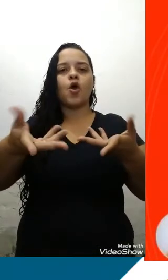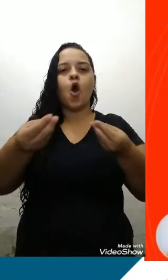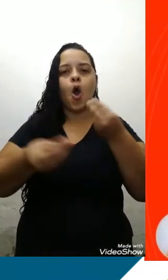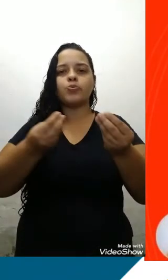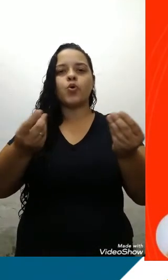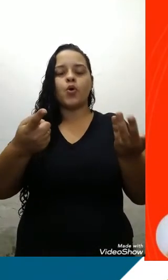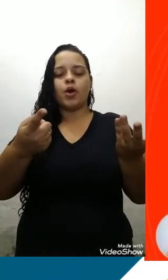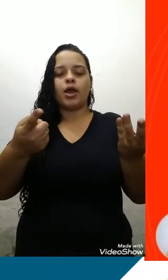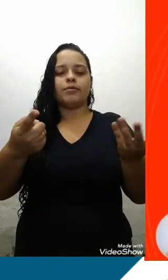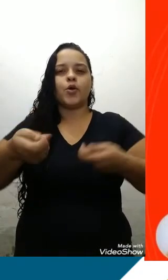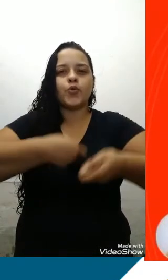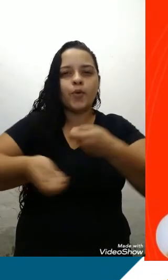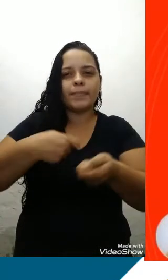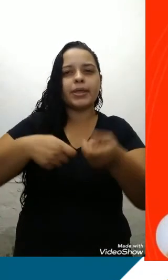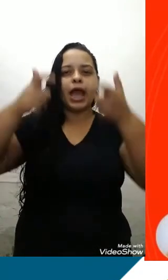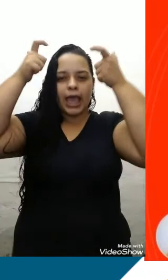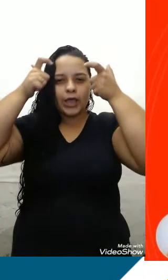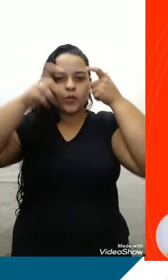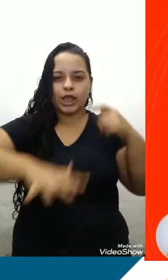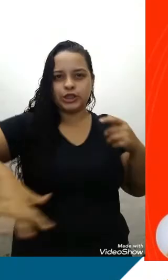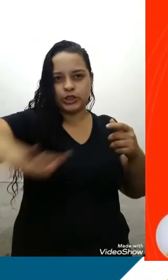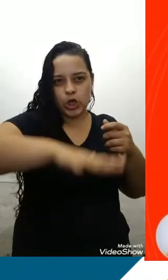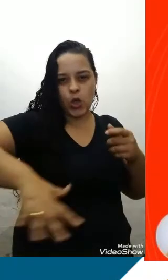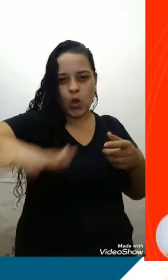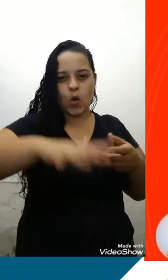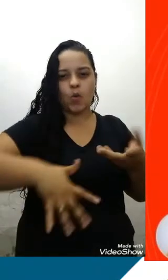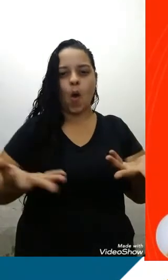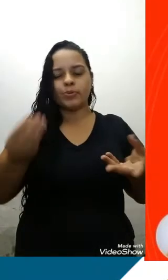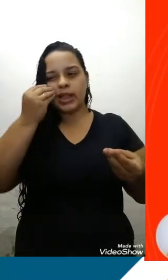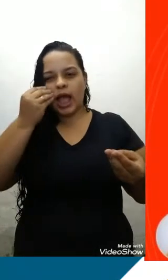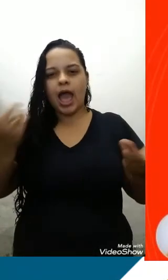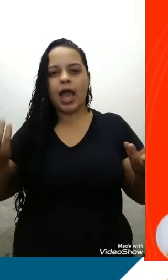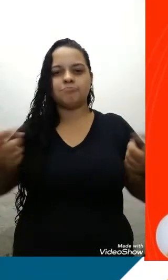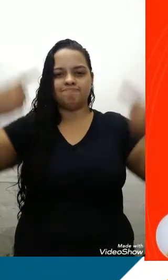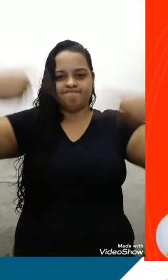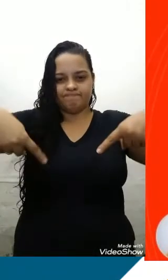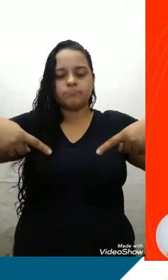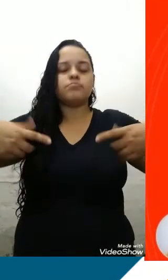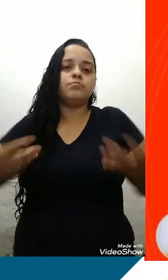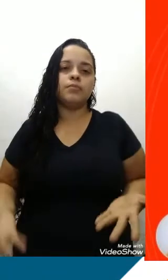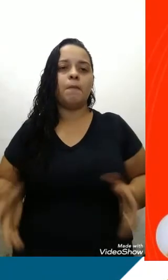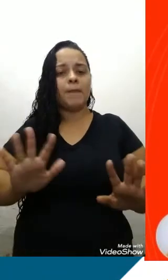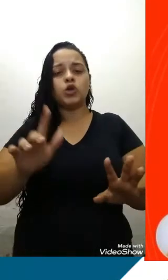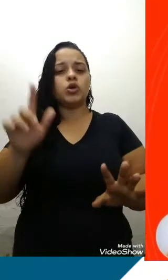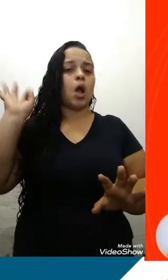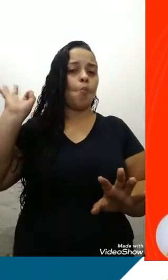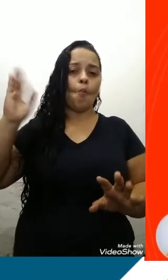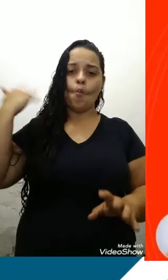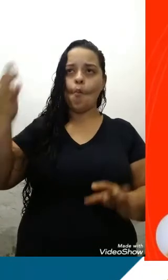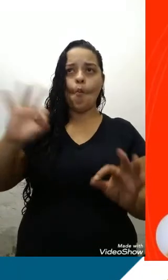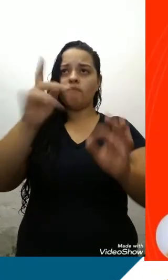o Império Africano do Mali centraliza a cobrança de impostos, o centro comercial, então não havia aí uma competição.